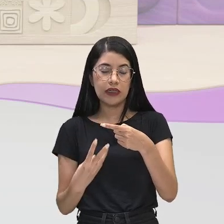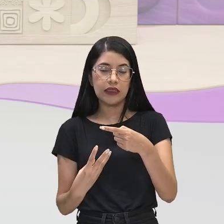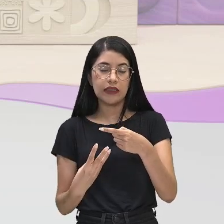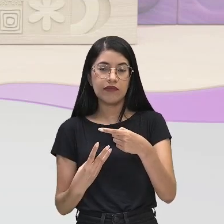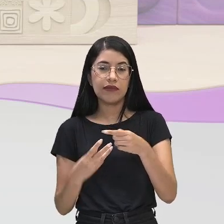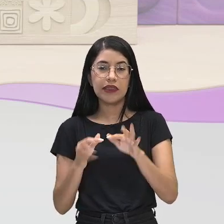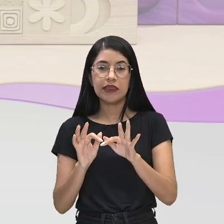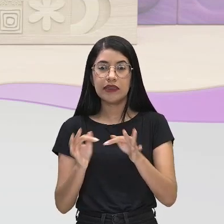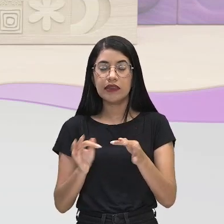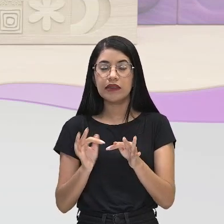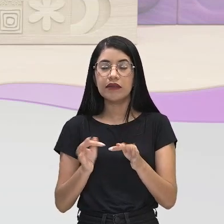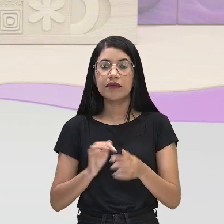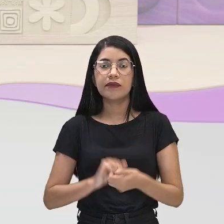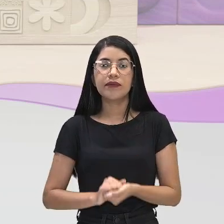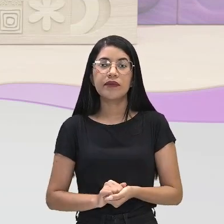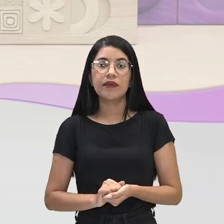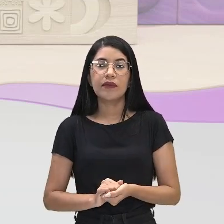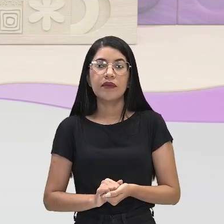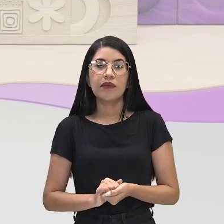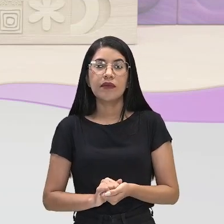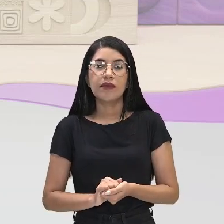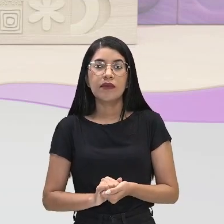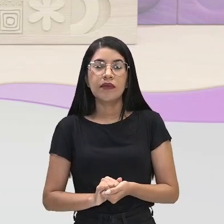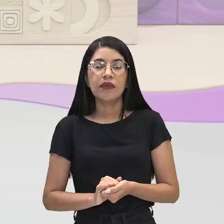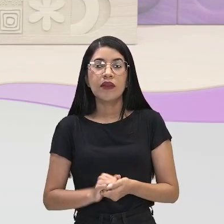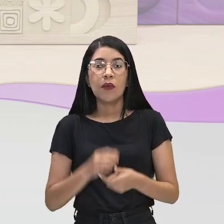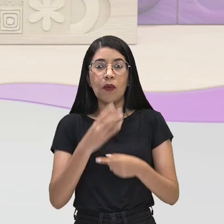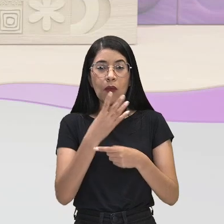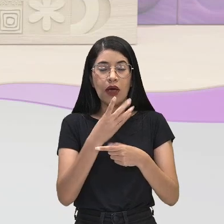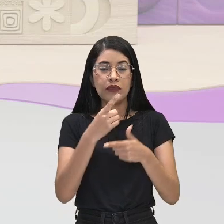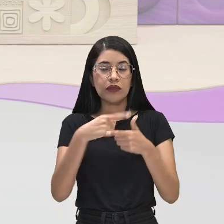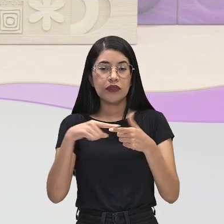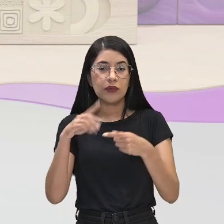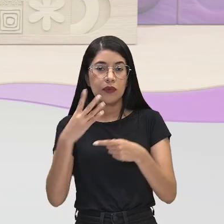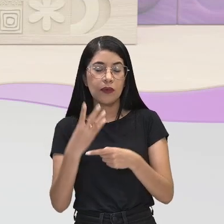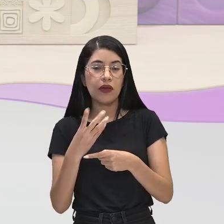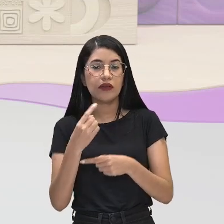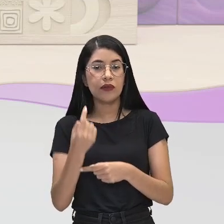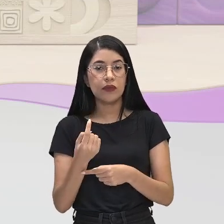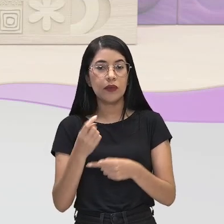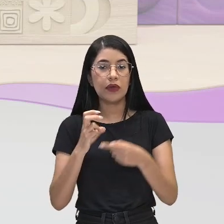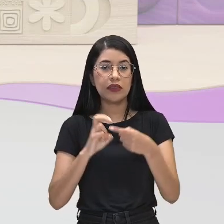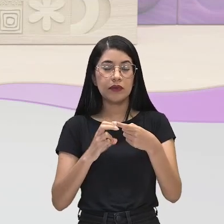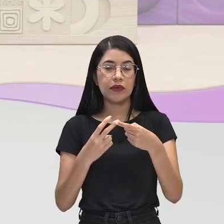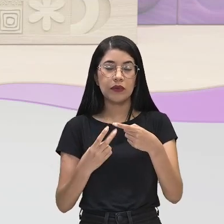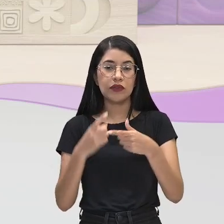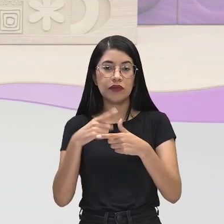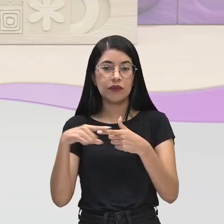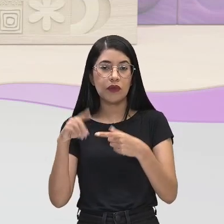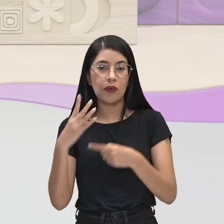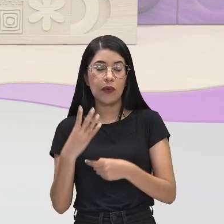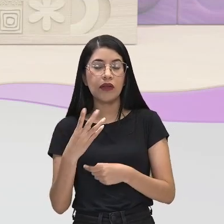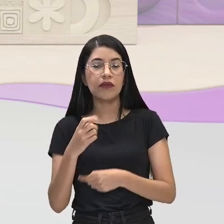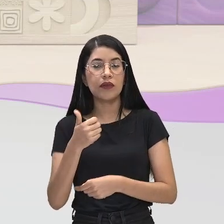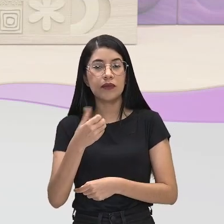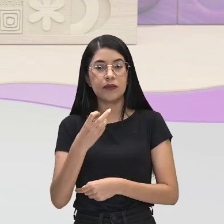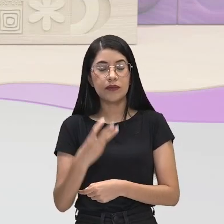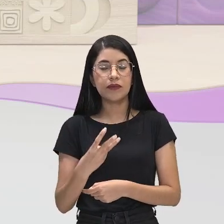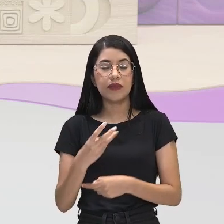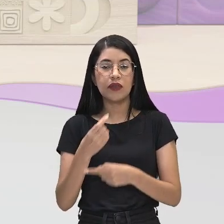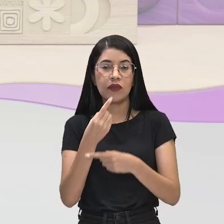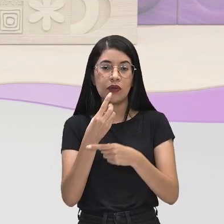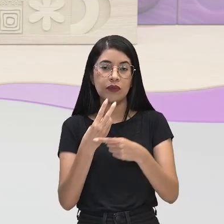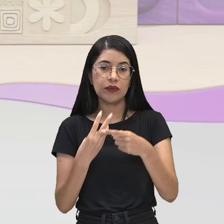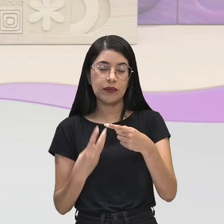coloquei assim, ó, esse 4, dividir por 4 deu 1, e 52 por 4 deu 13. Aí eu tenho 1 sobre 13,